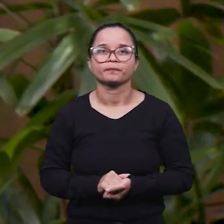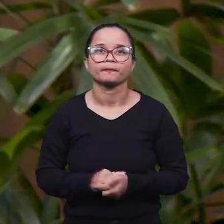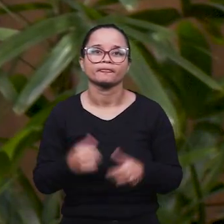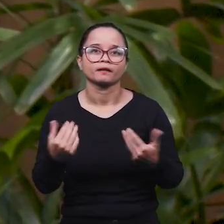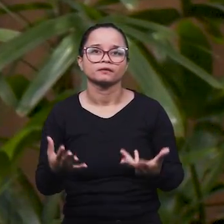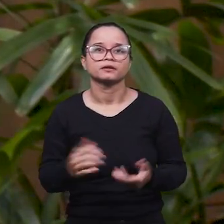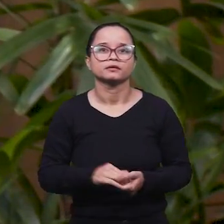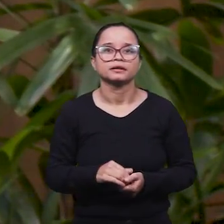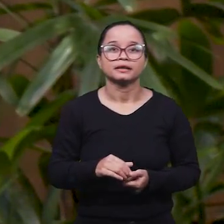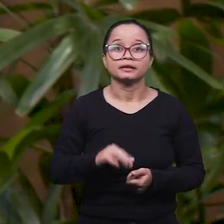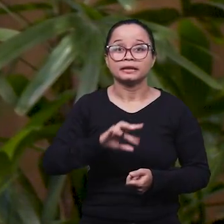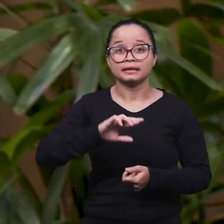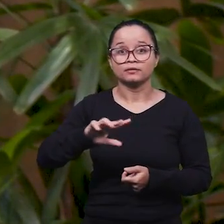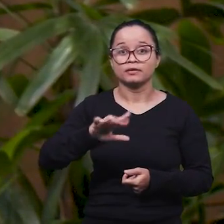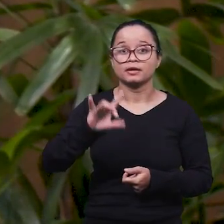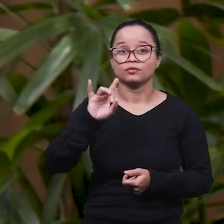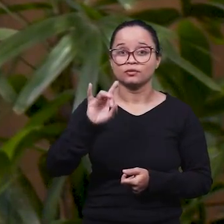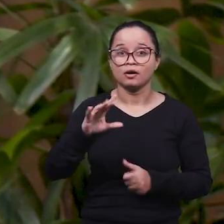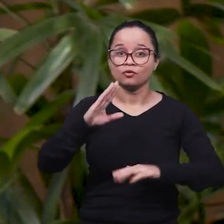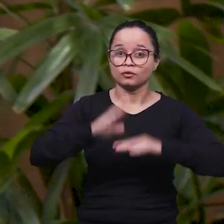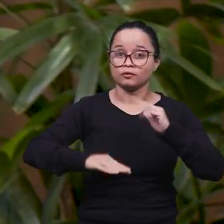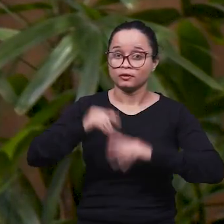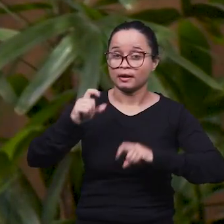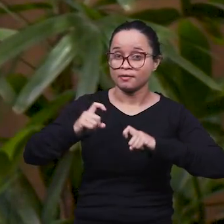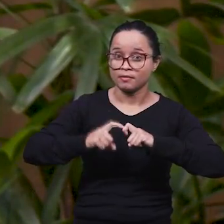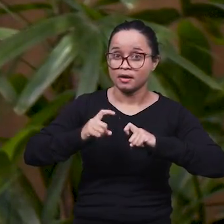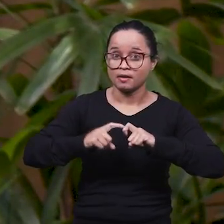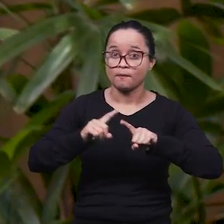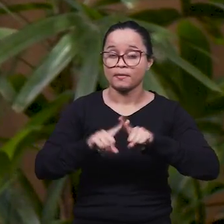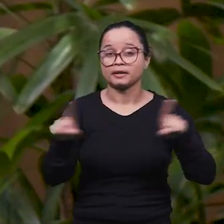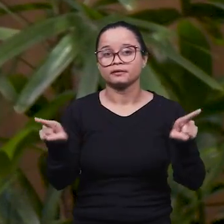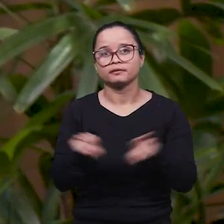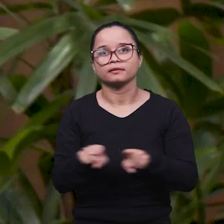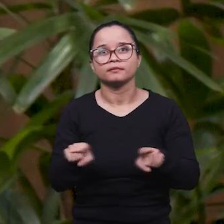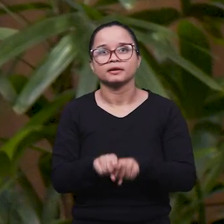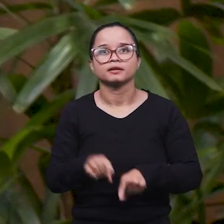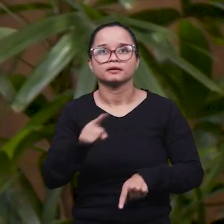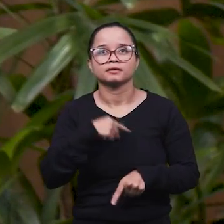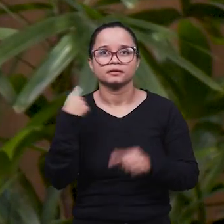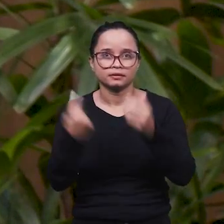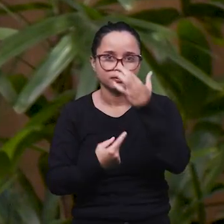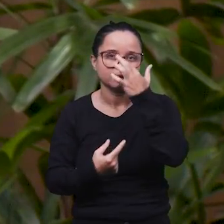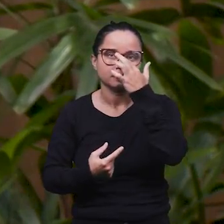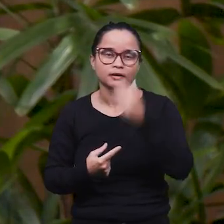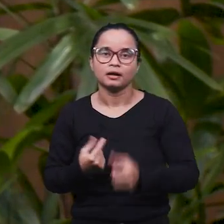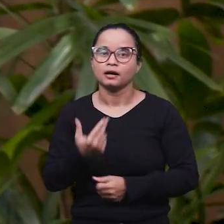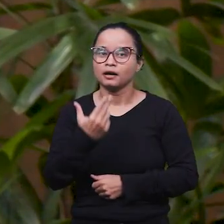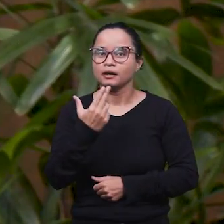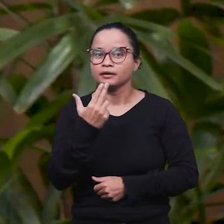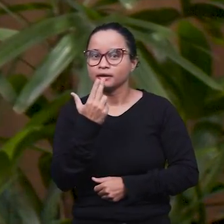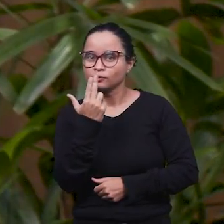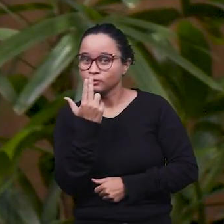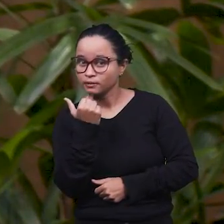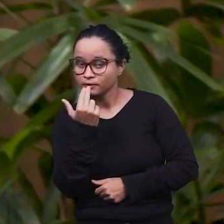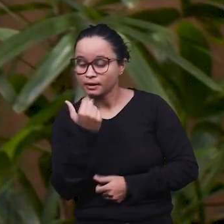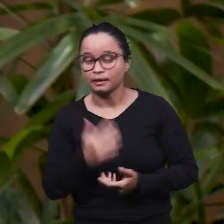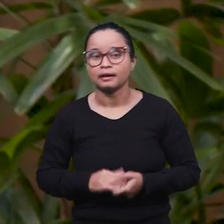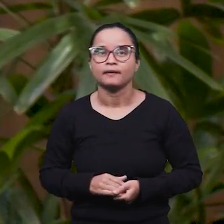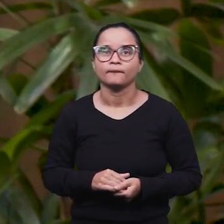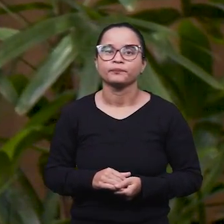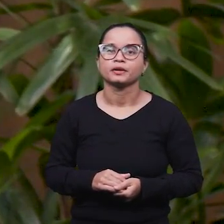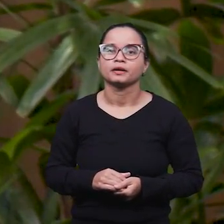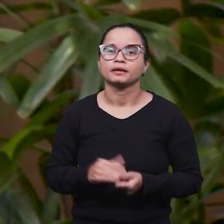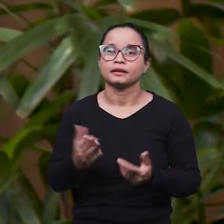envolve não só os profissionais médicos, mas também envolve, né, a nossa parte, né, que é a nutricional, que está ligada